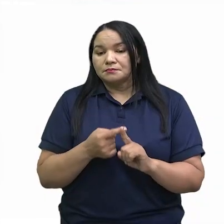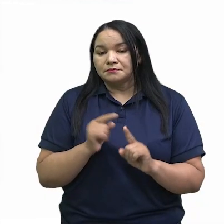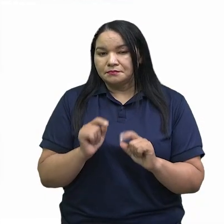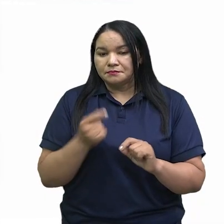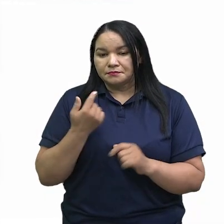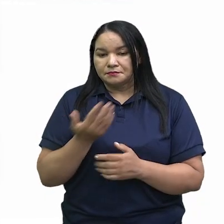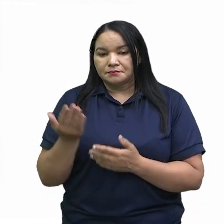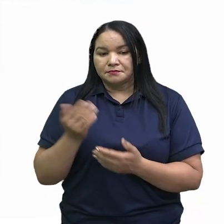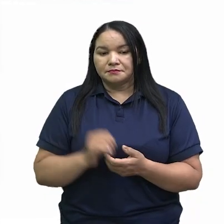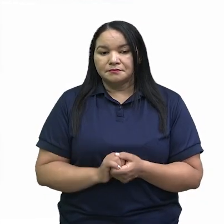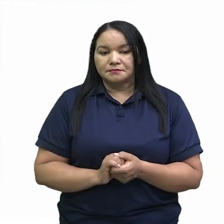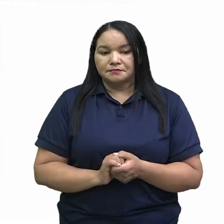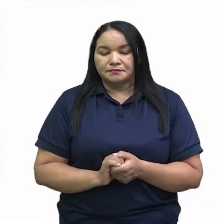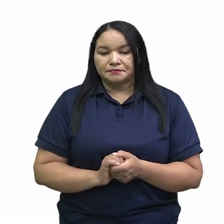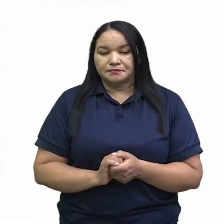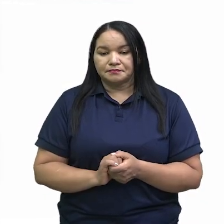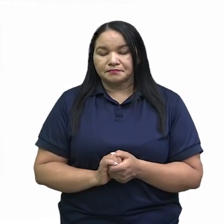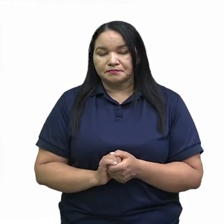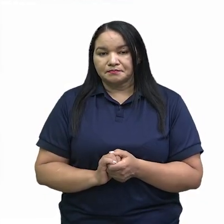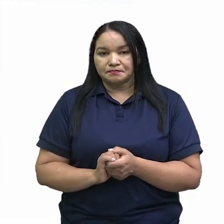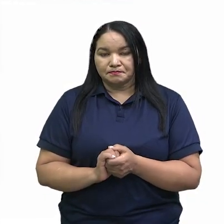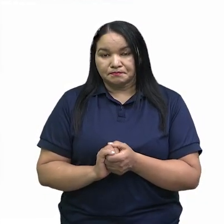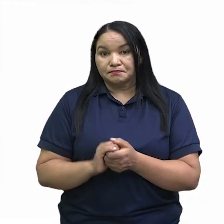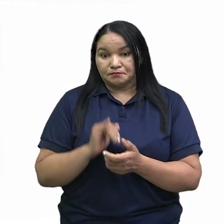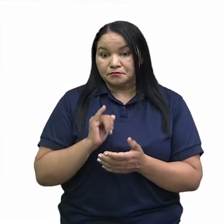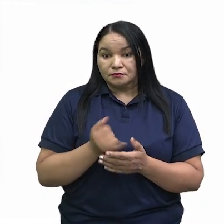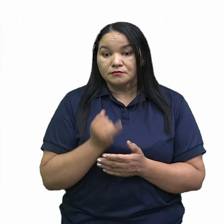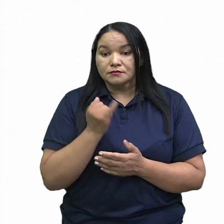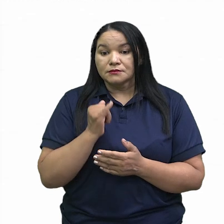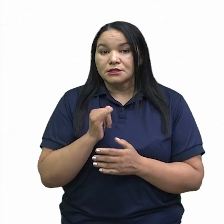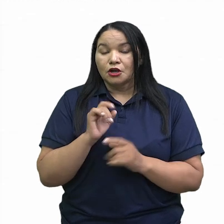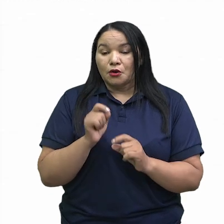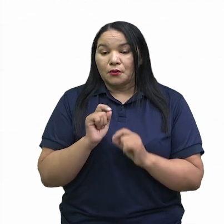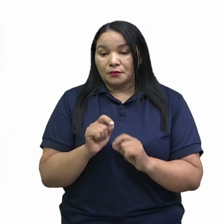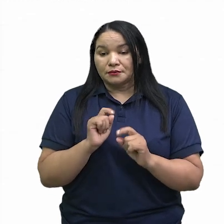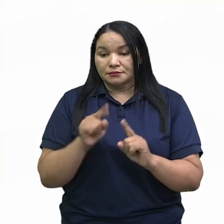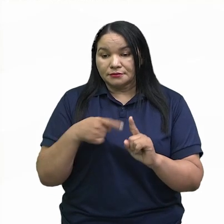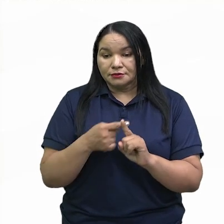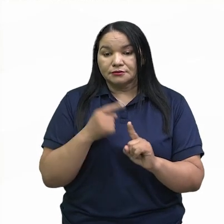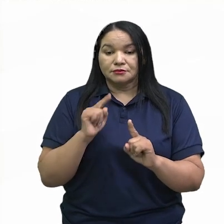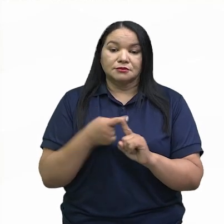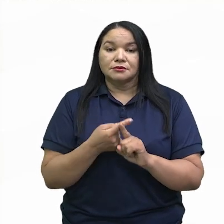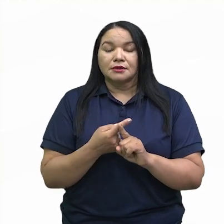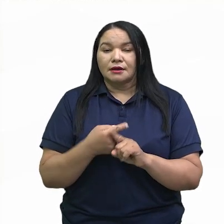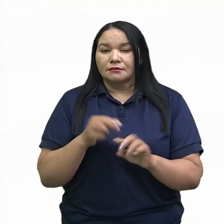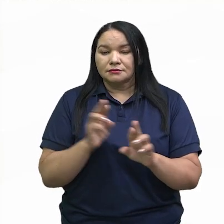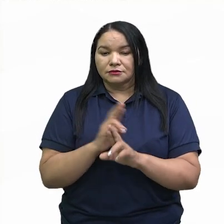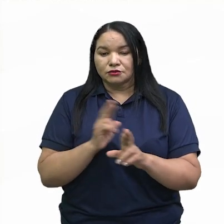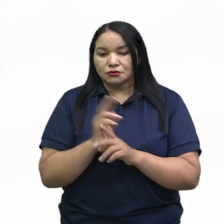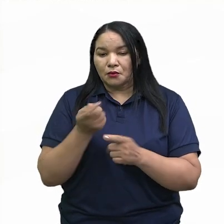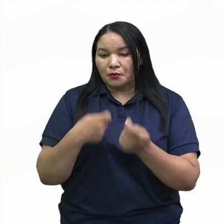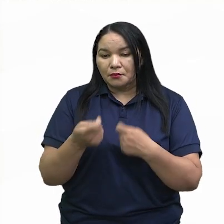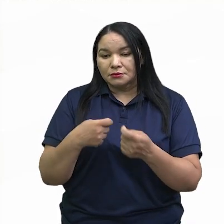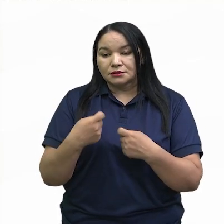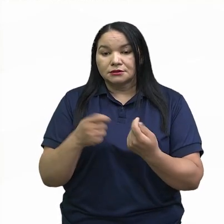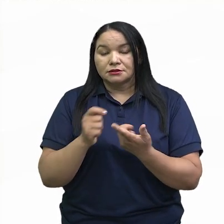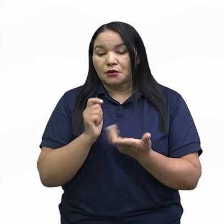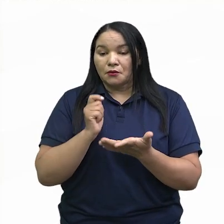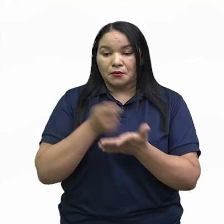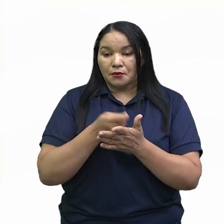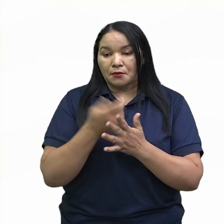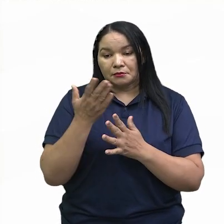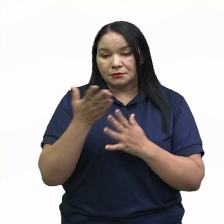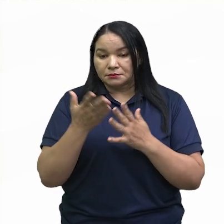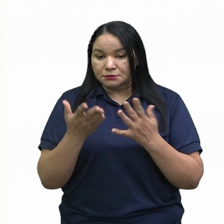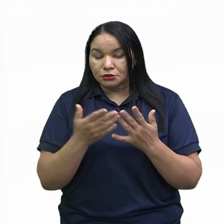então. Juros compostos. Os juros compostos são recorrentes nas relações comerciais, nas compras